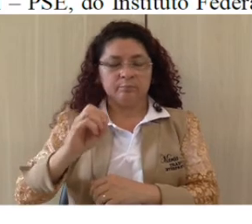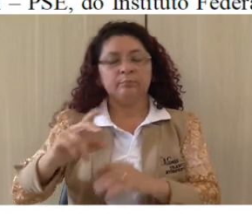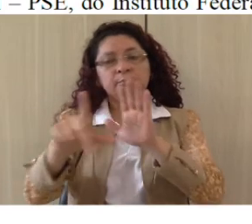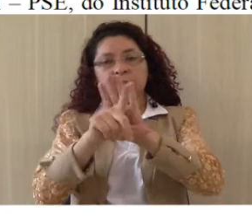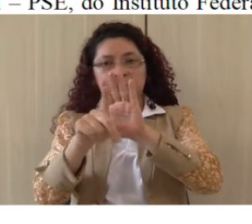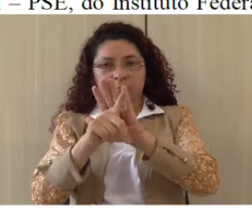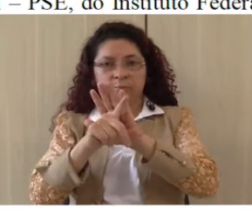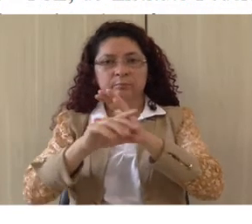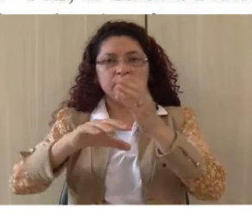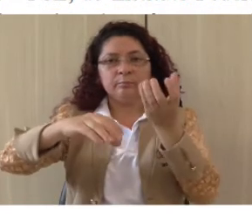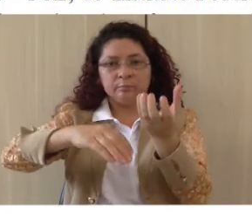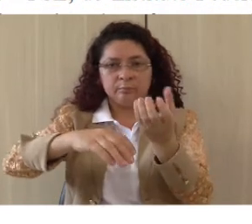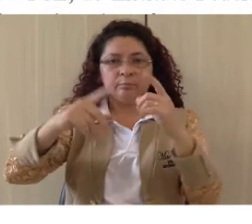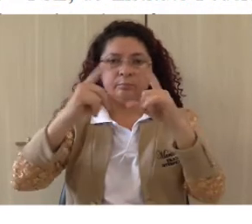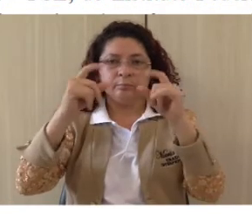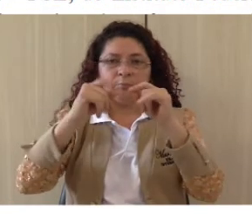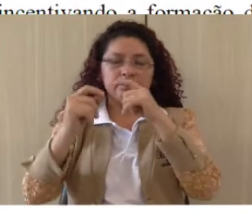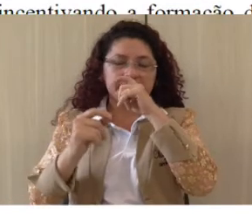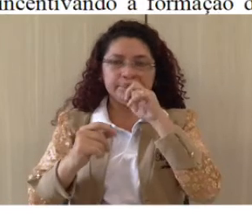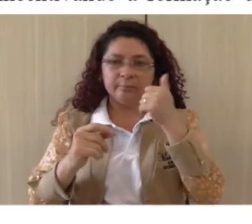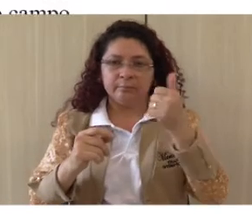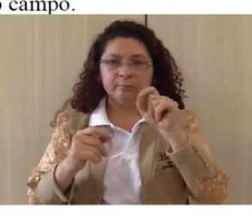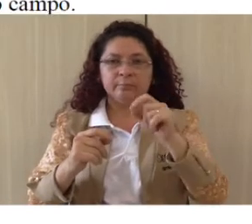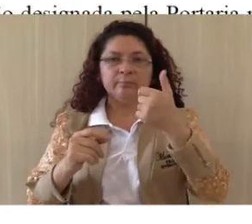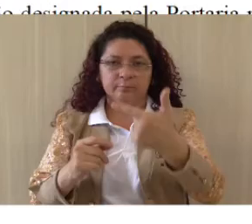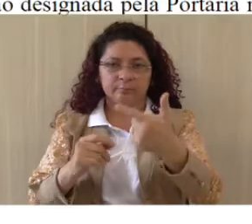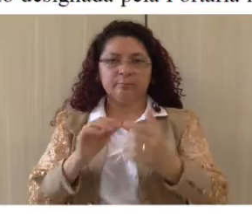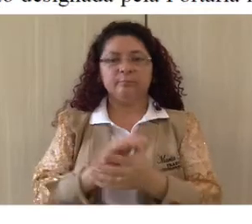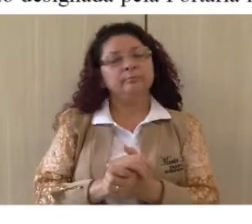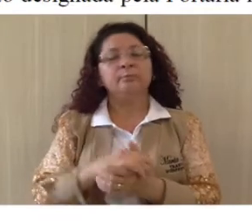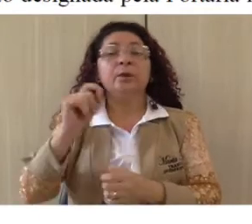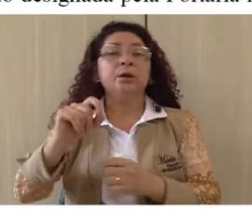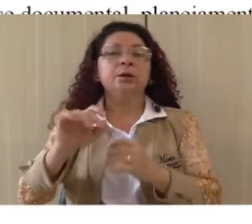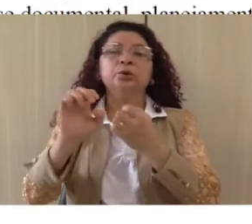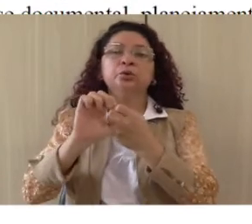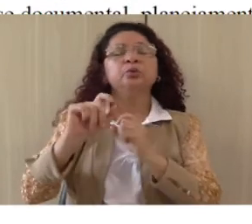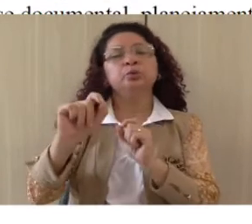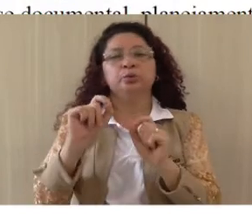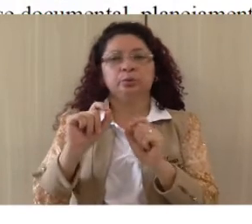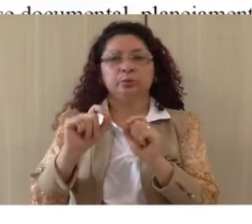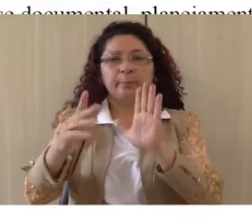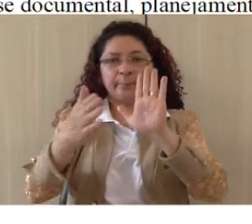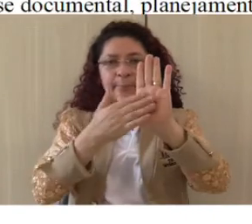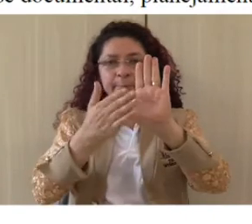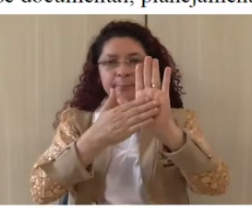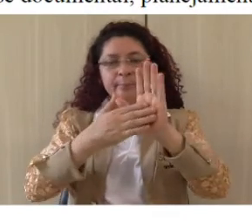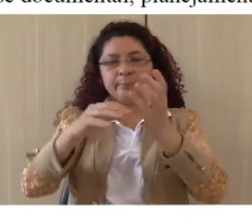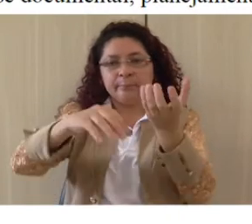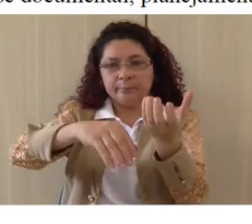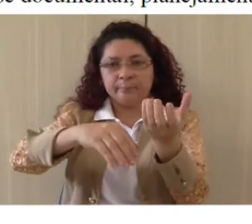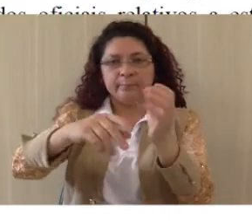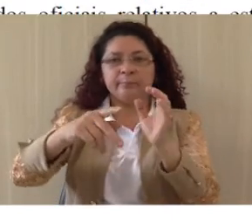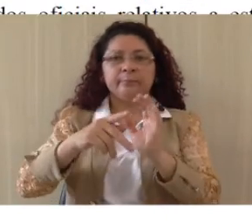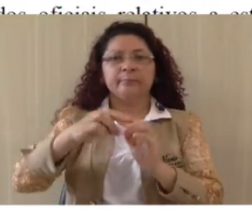de 2013. Item 1.2. Este edital atende à proposta do Ministério da